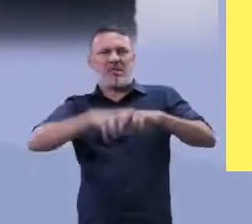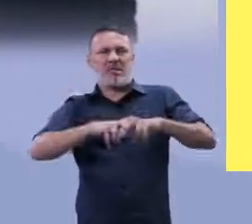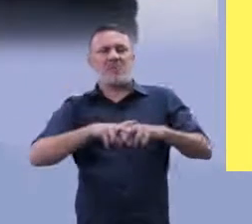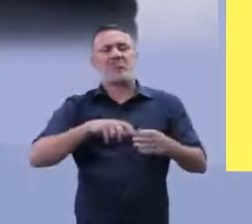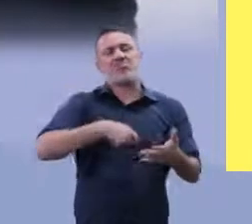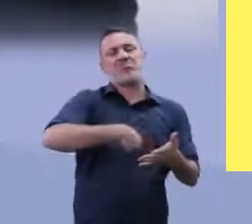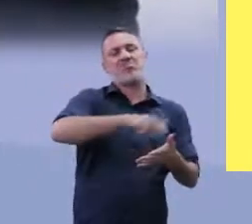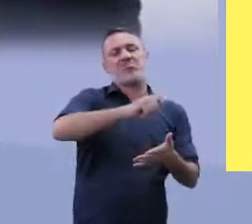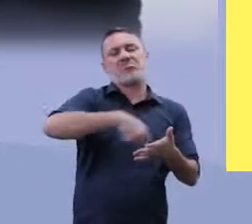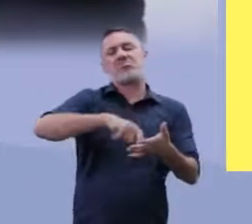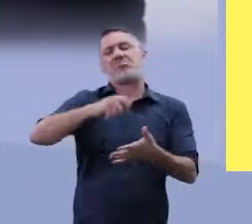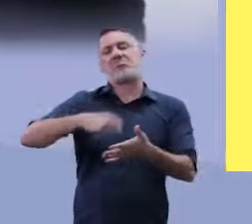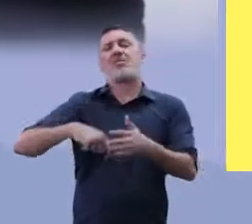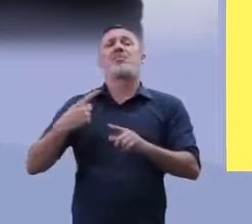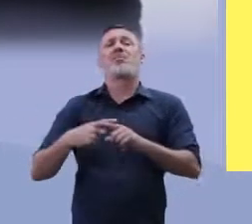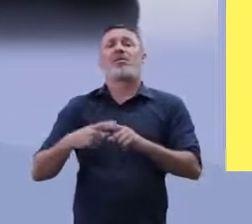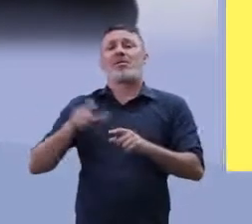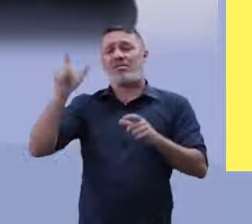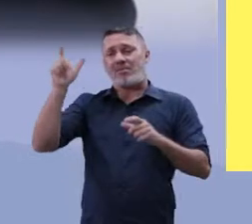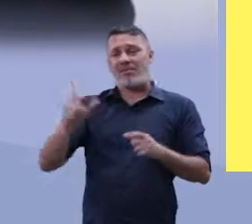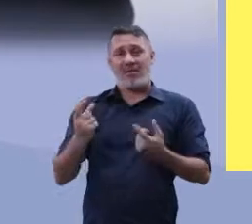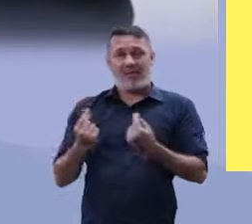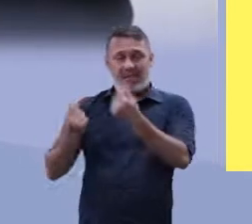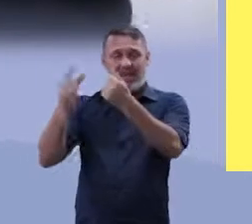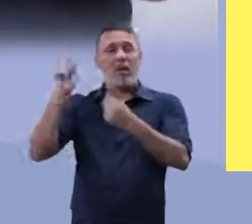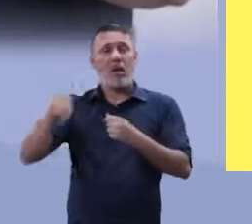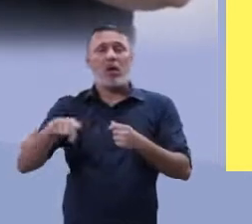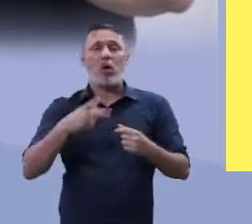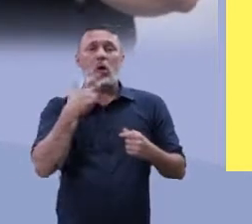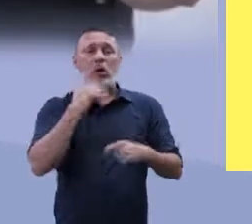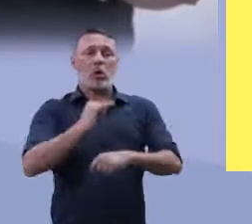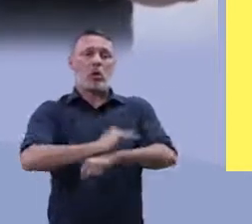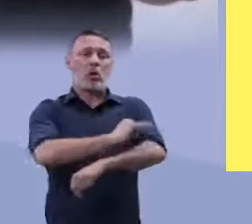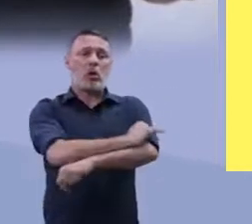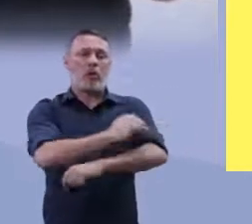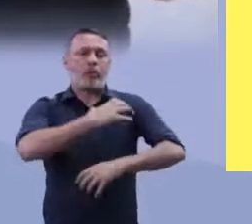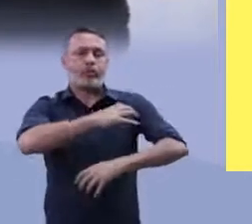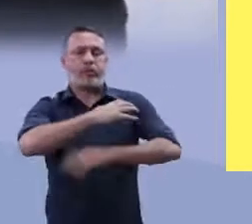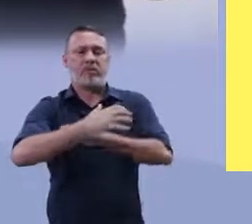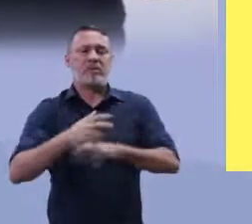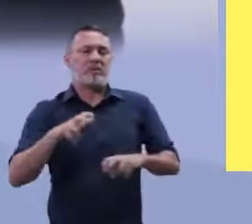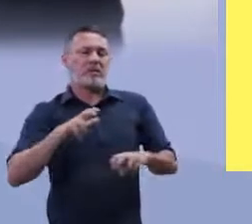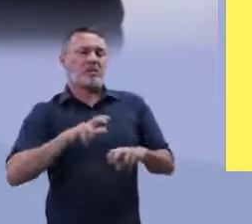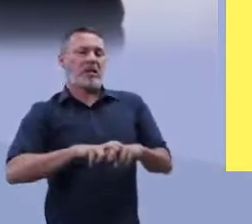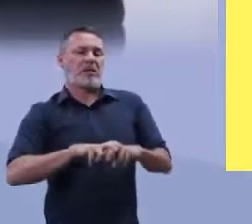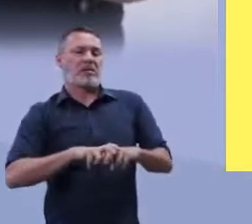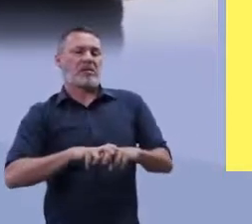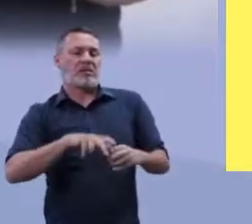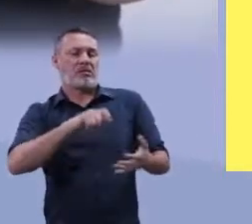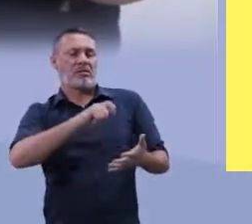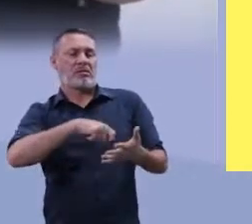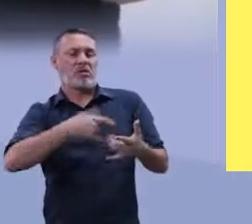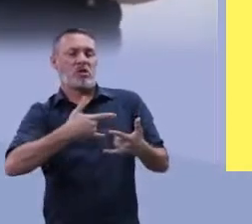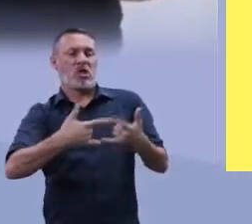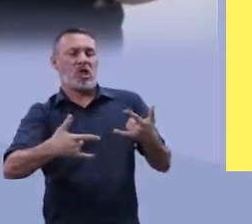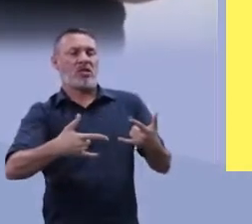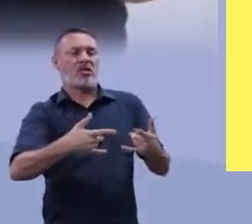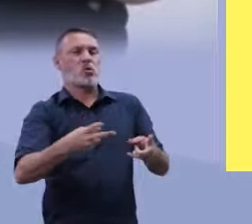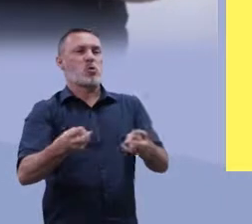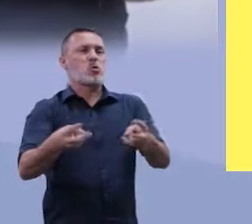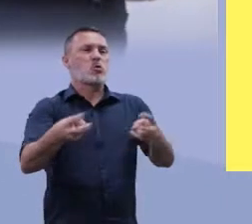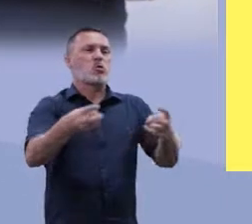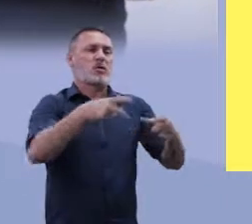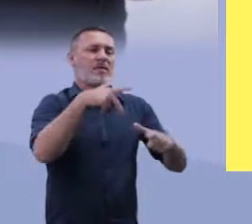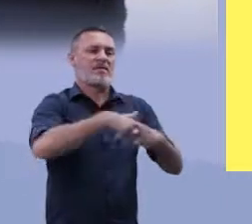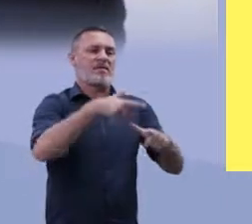naquela cadeira, assinando checões, explorando. É isso que o artista modernista está nos